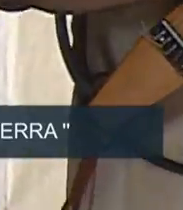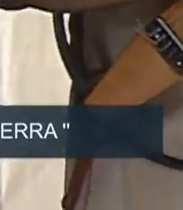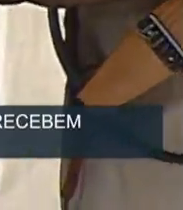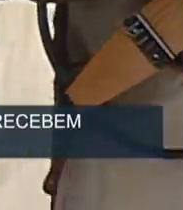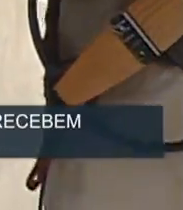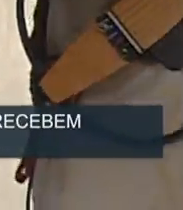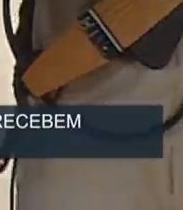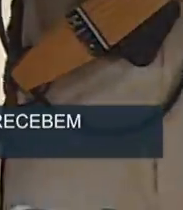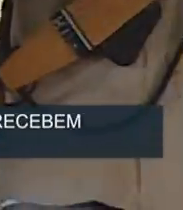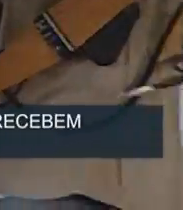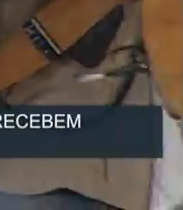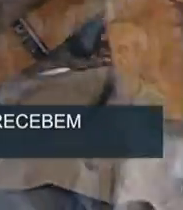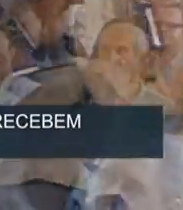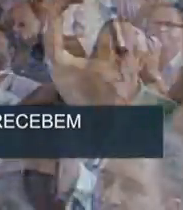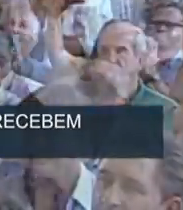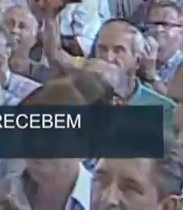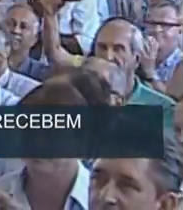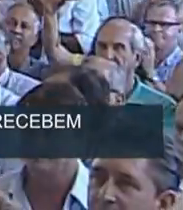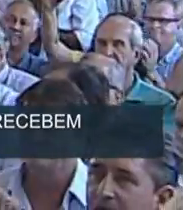Obrigado.